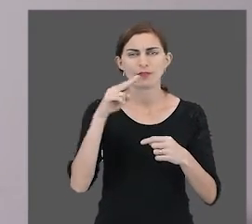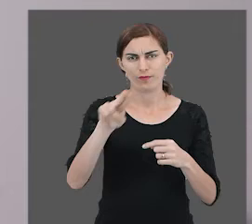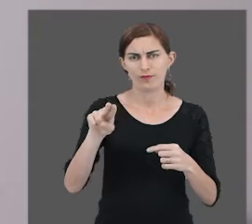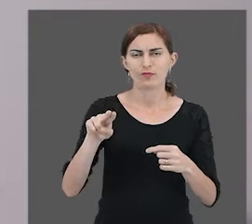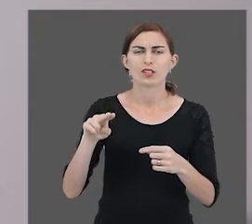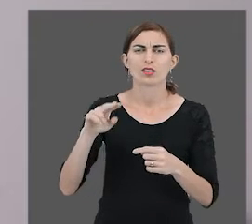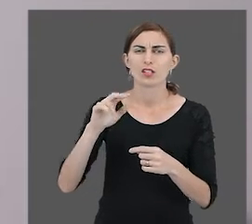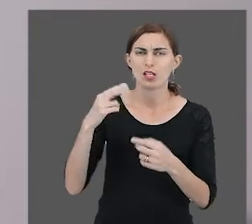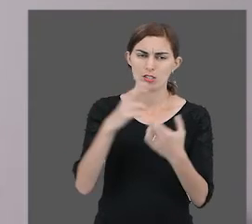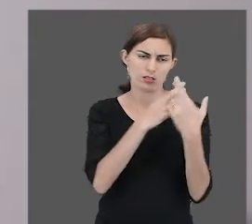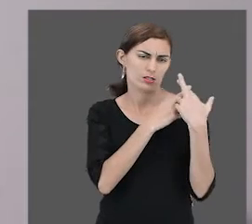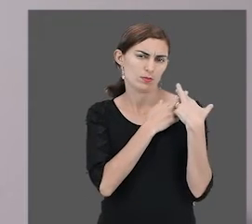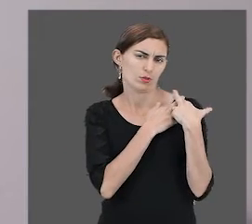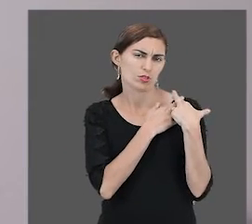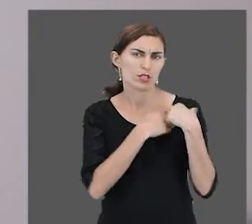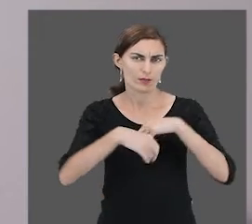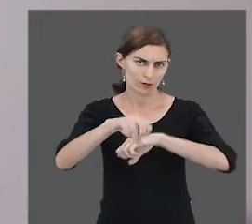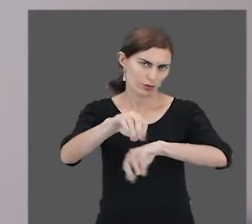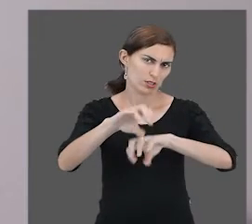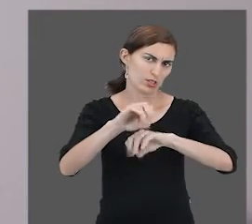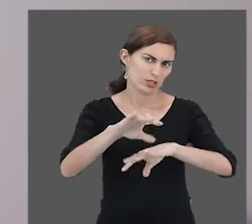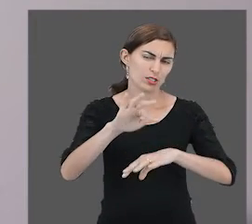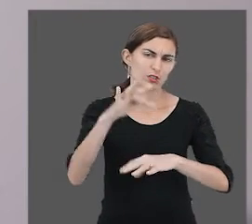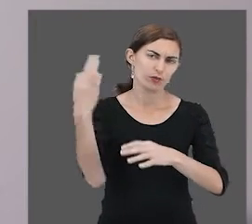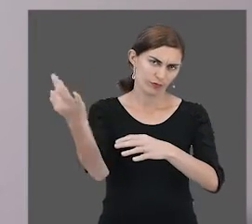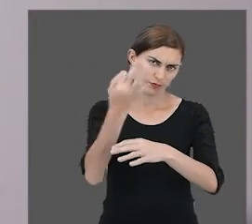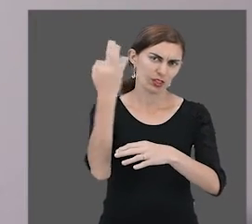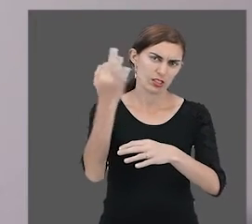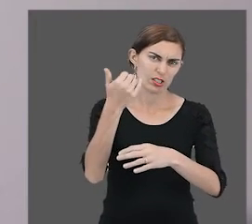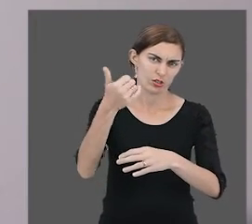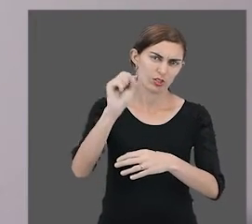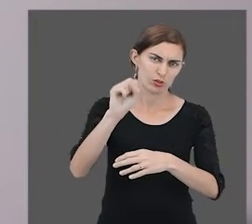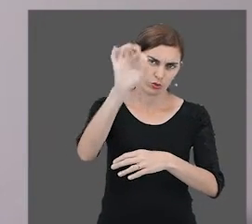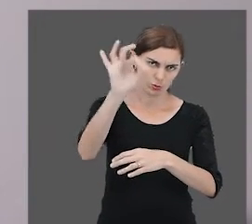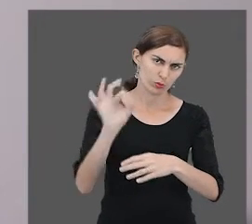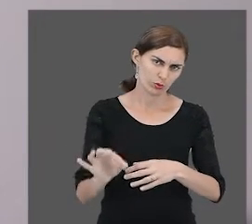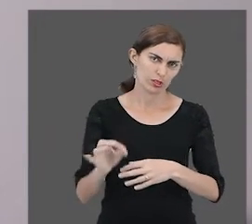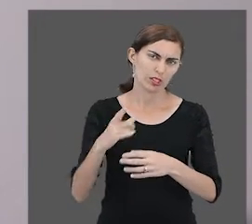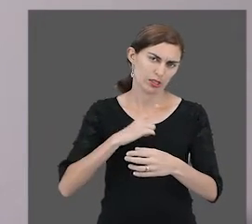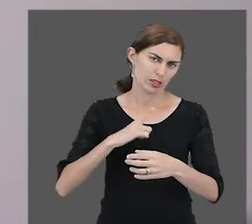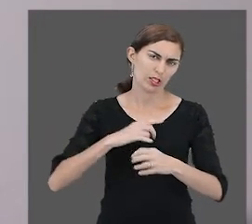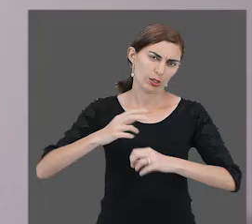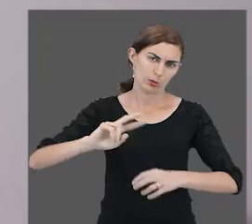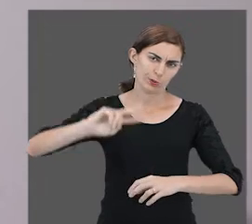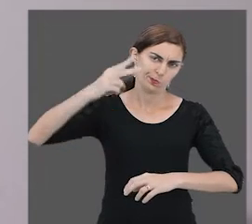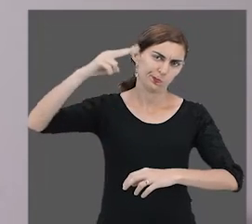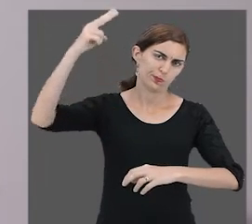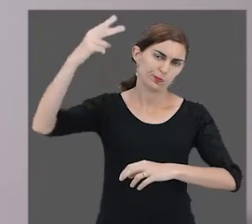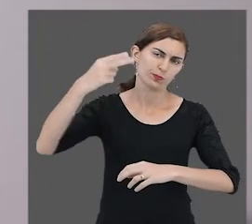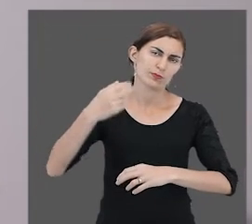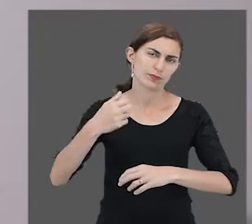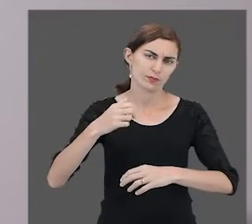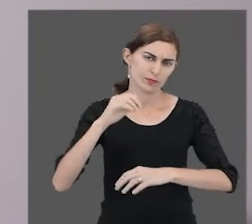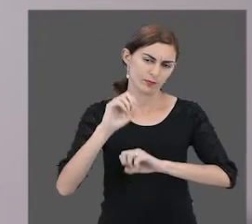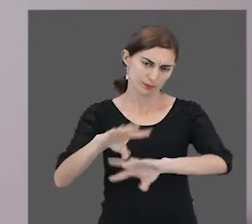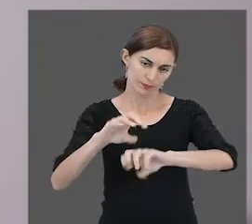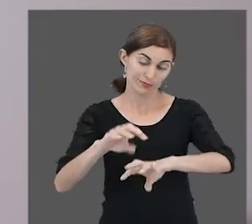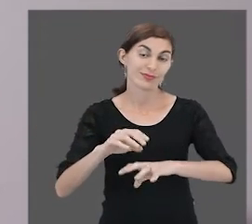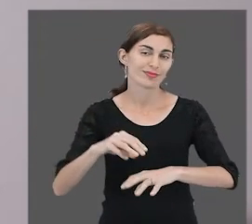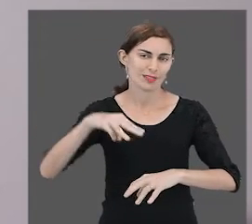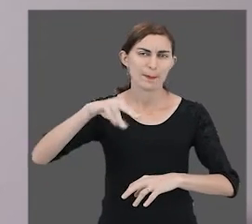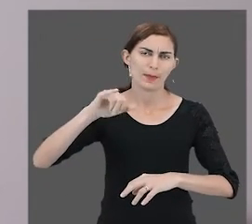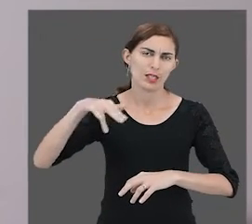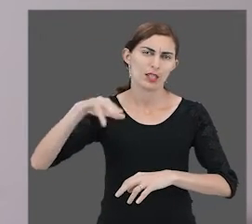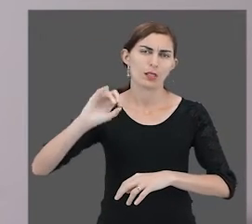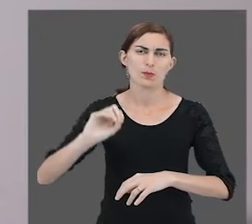União ela seja responsável pelo ensino federal, que é aqueles 18% que ela tem que aplicar na educação, então naqueles 18%, o